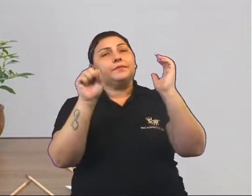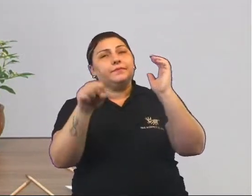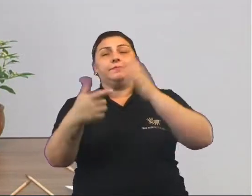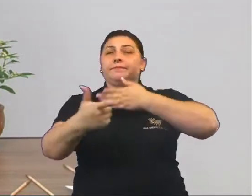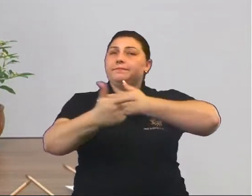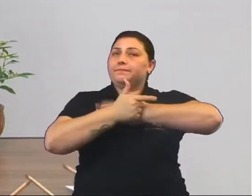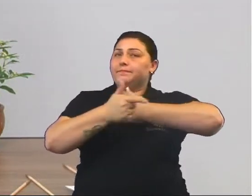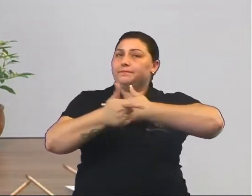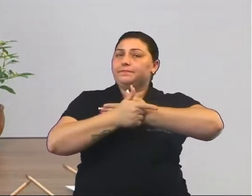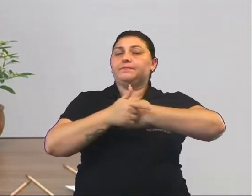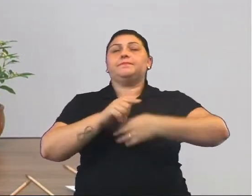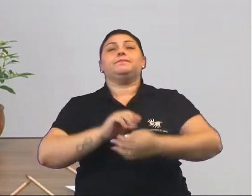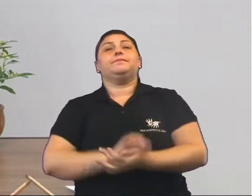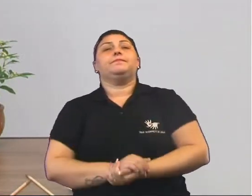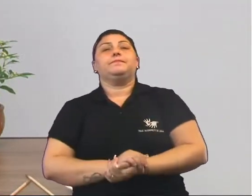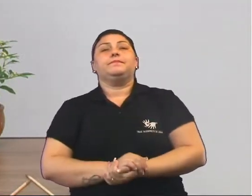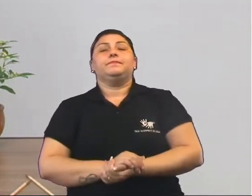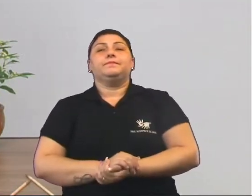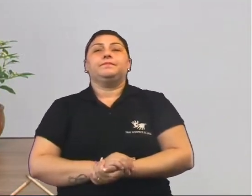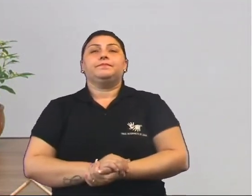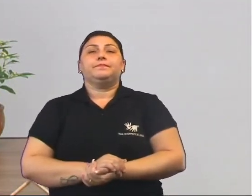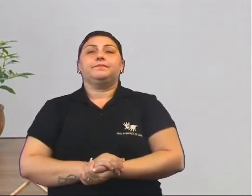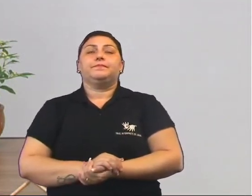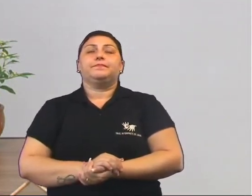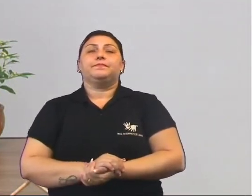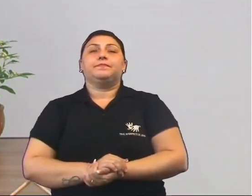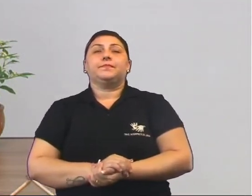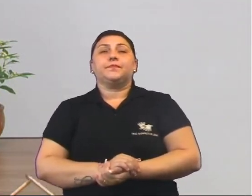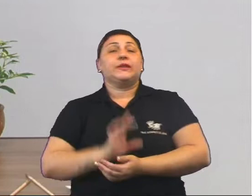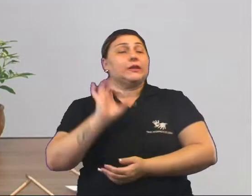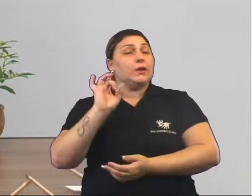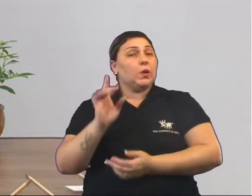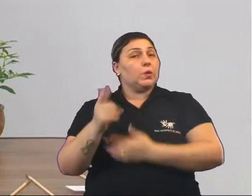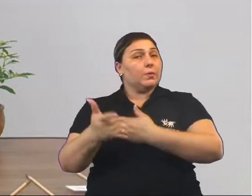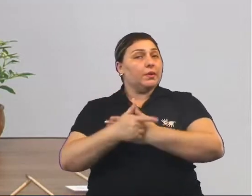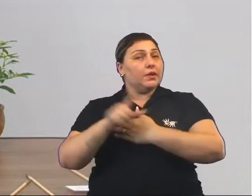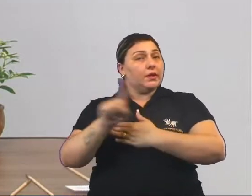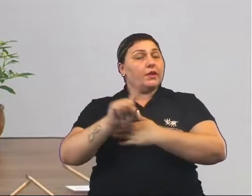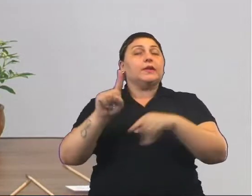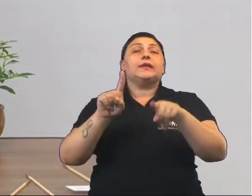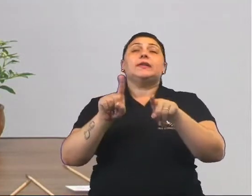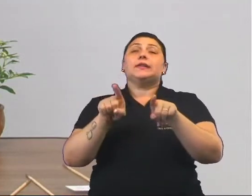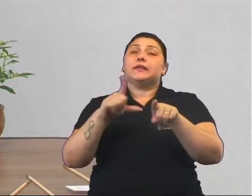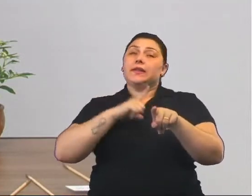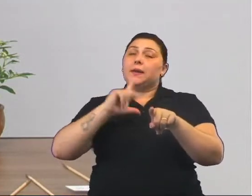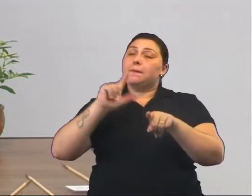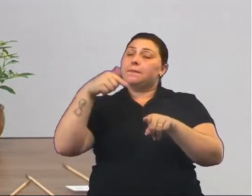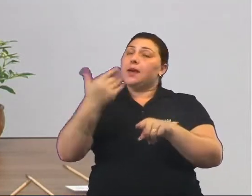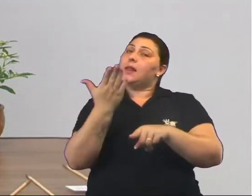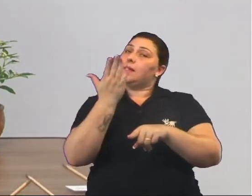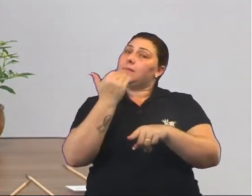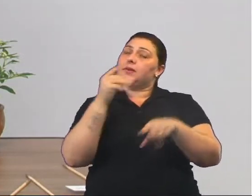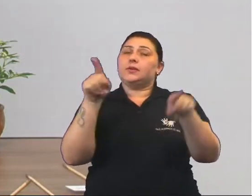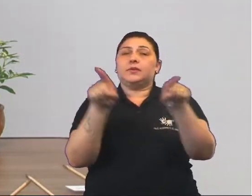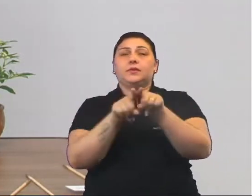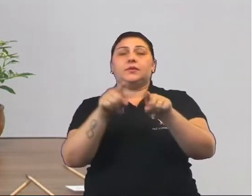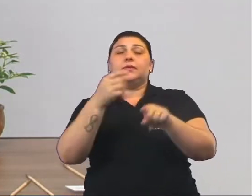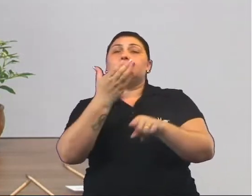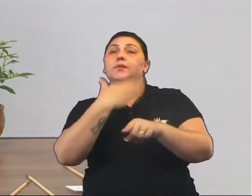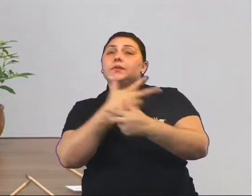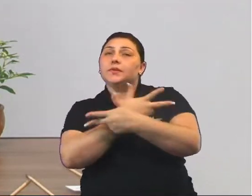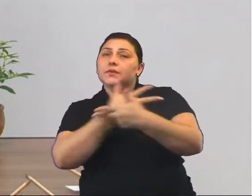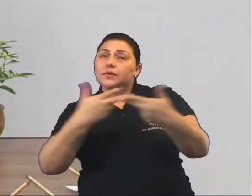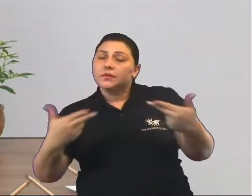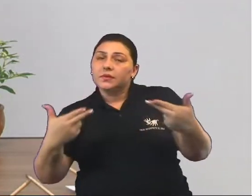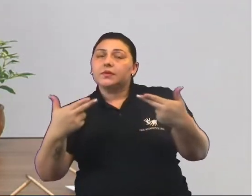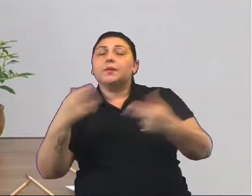vem das plantas. E não é somente o papel. O que nós nos alimentamos dos